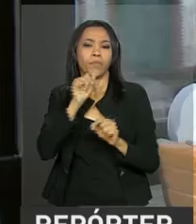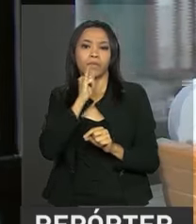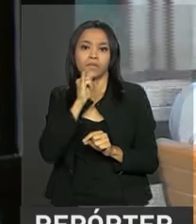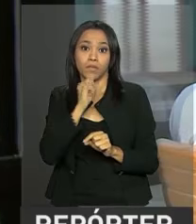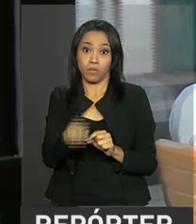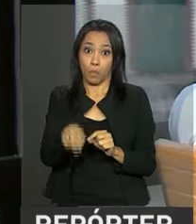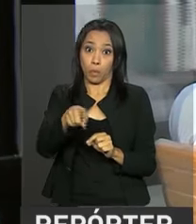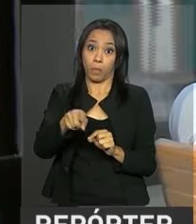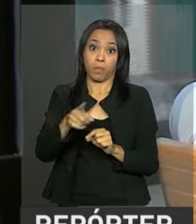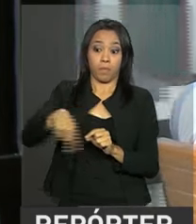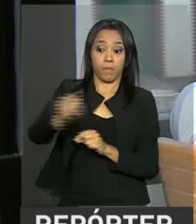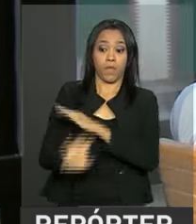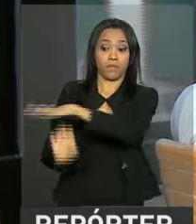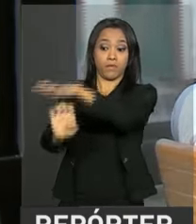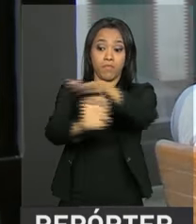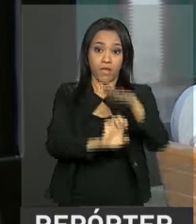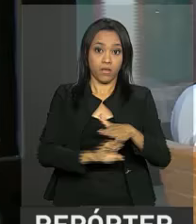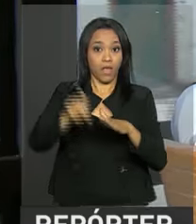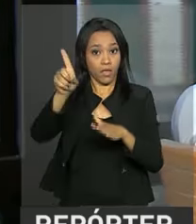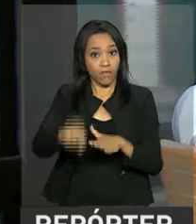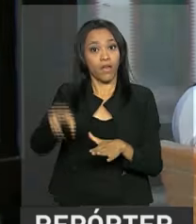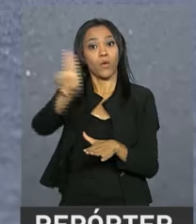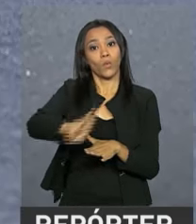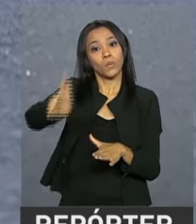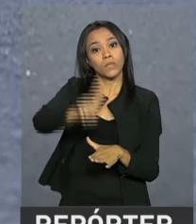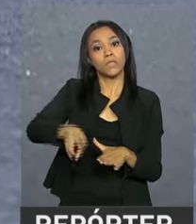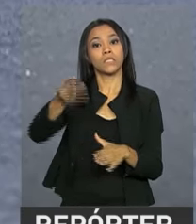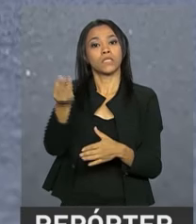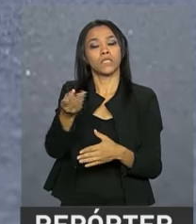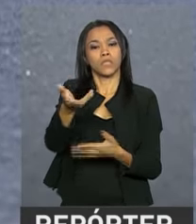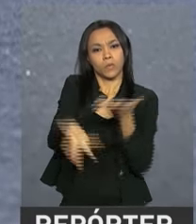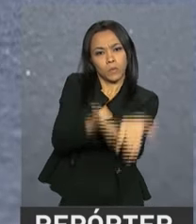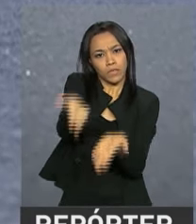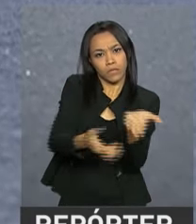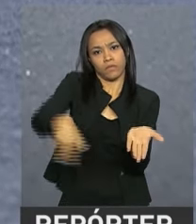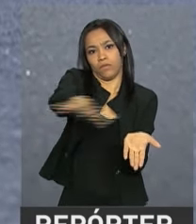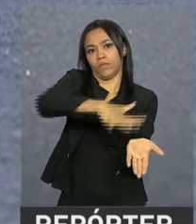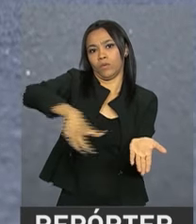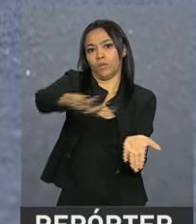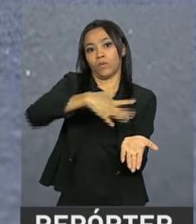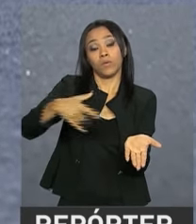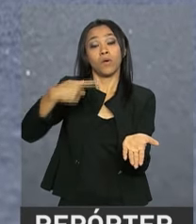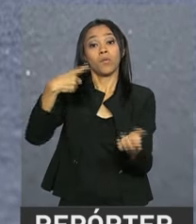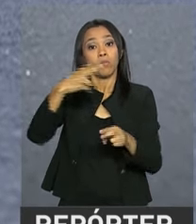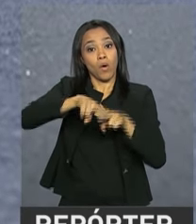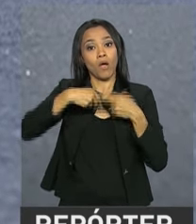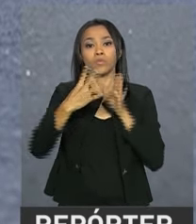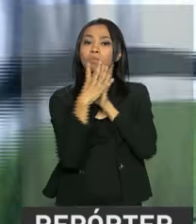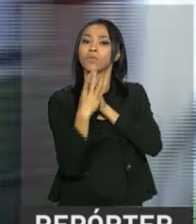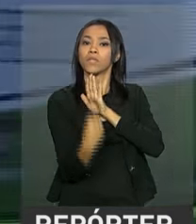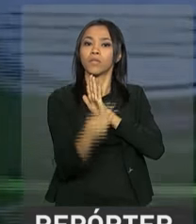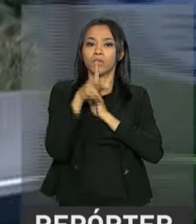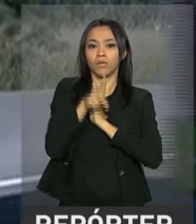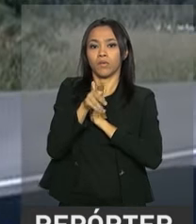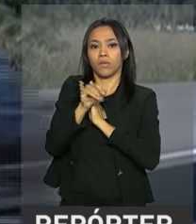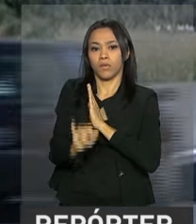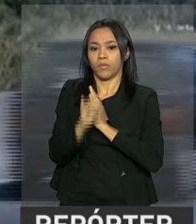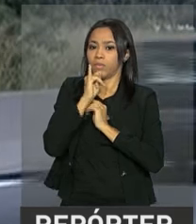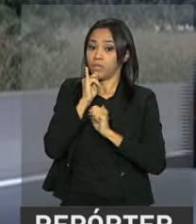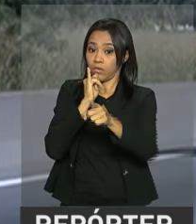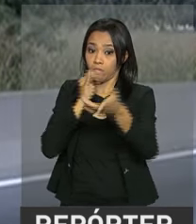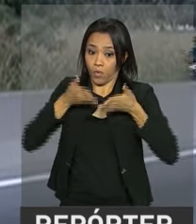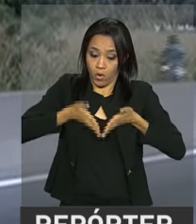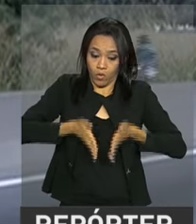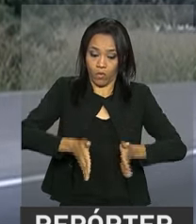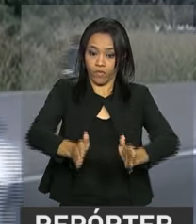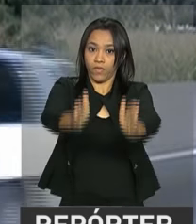destinado à exploração pela iniciativa privada. A maior novidade é permitir que uma concessão, por exemplo, de uma rodovia,